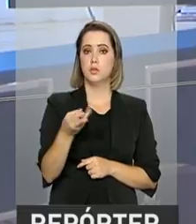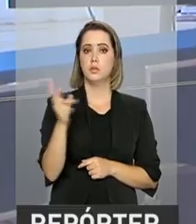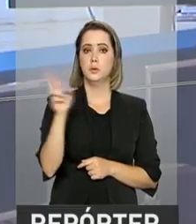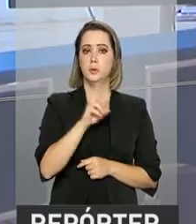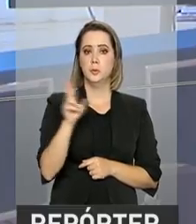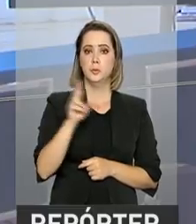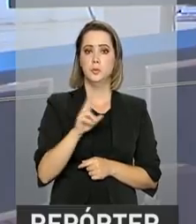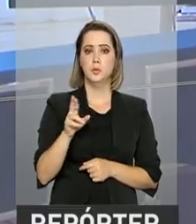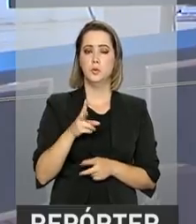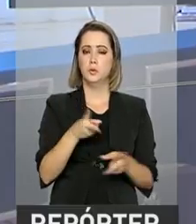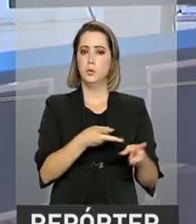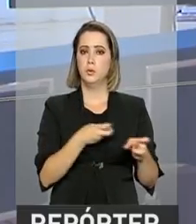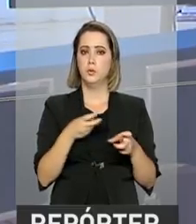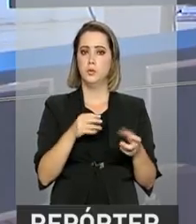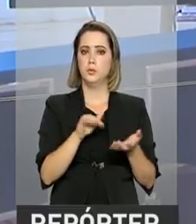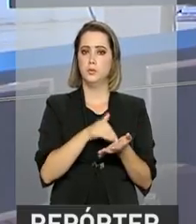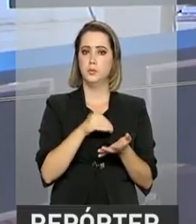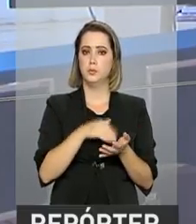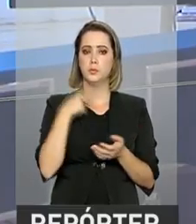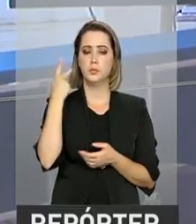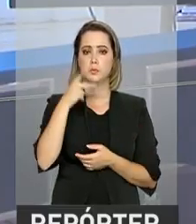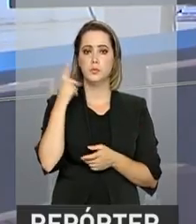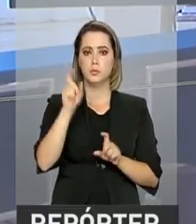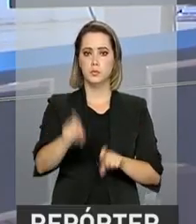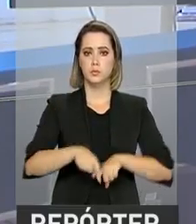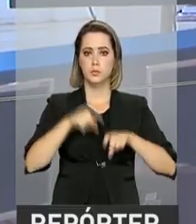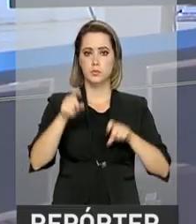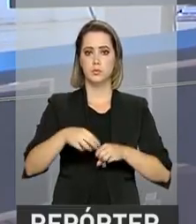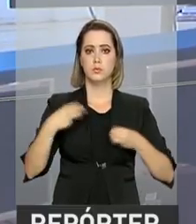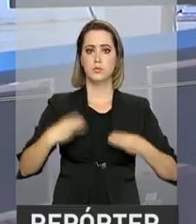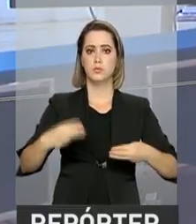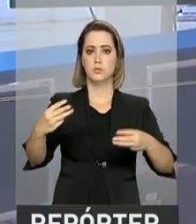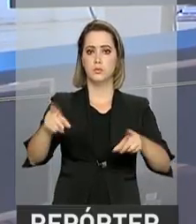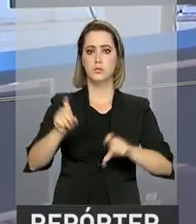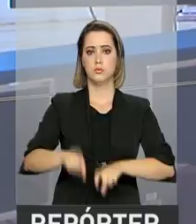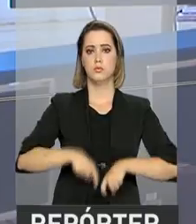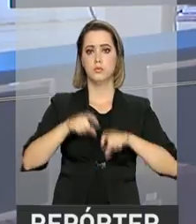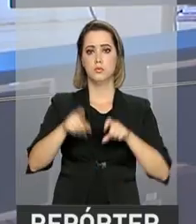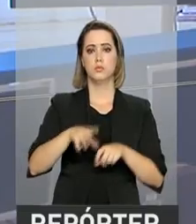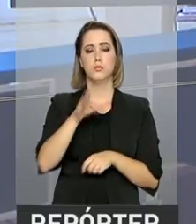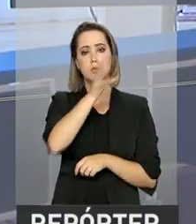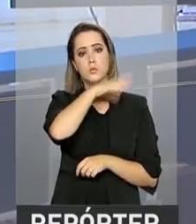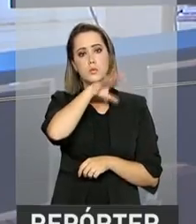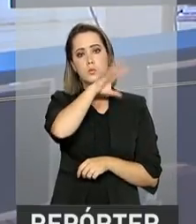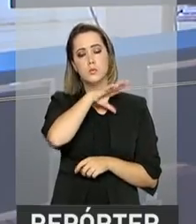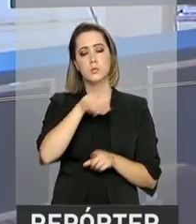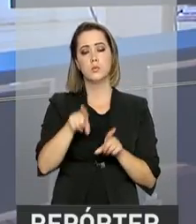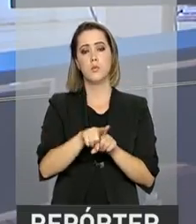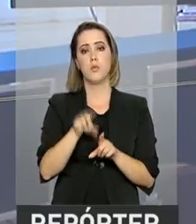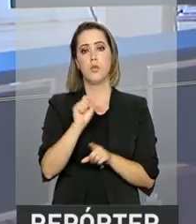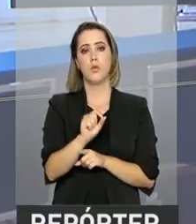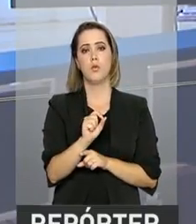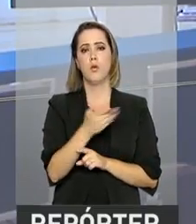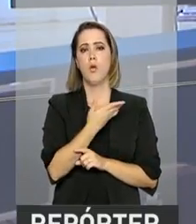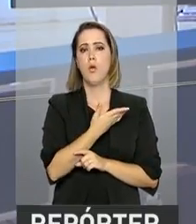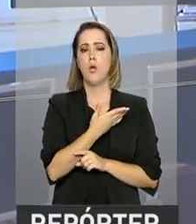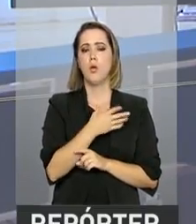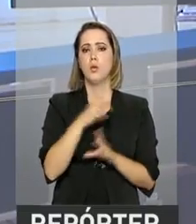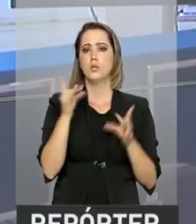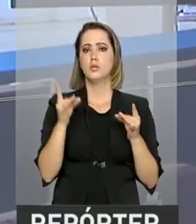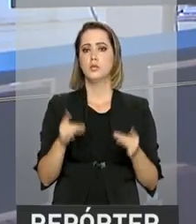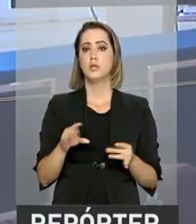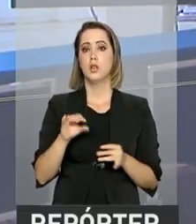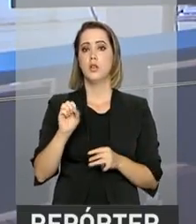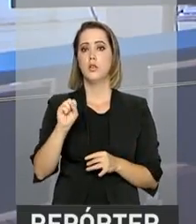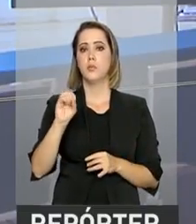milhões deais segundo previsão da secretaria de política agrícola do Ministério da Agricultura pecuária e Abastecimento os destaques são